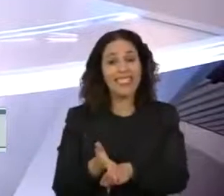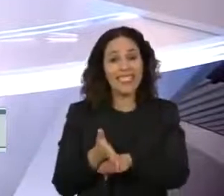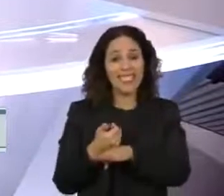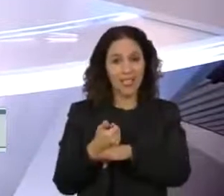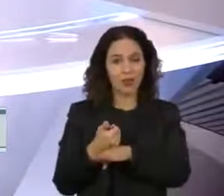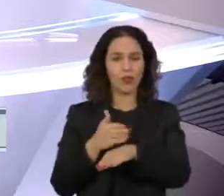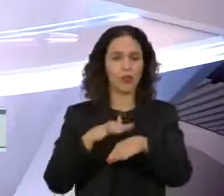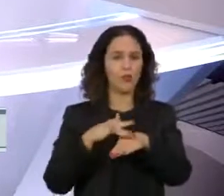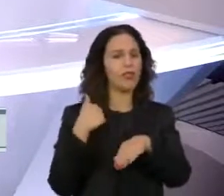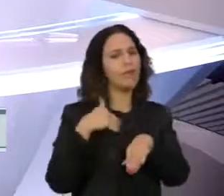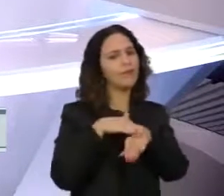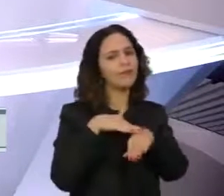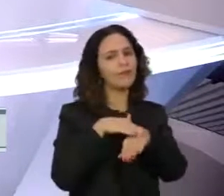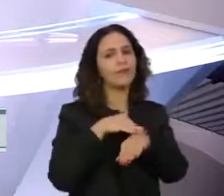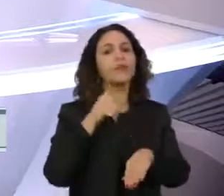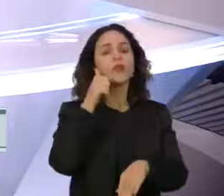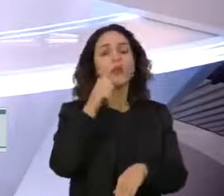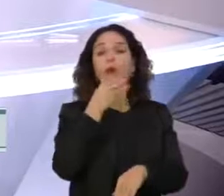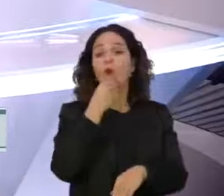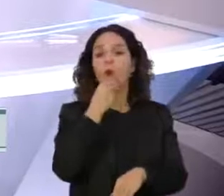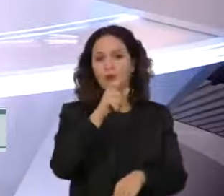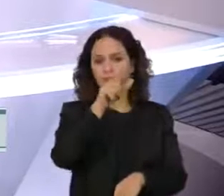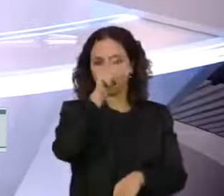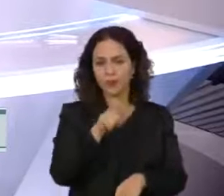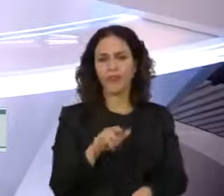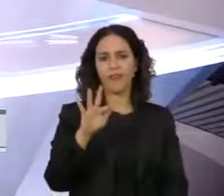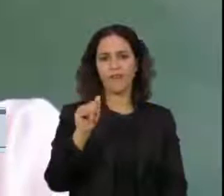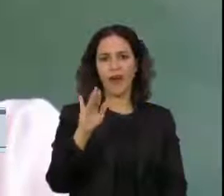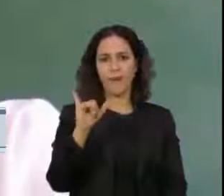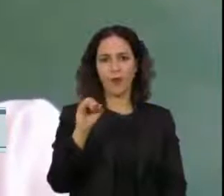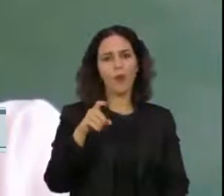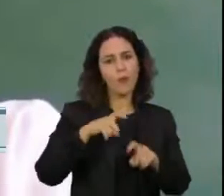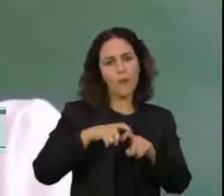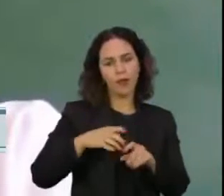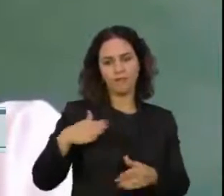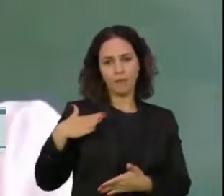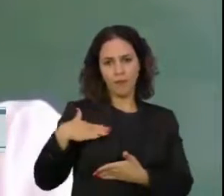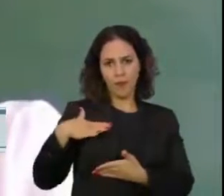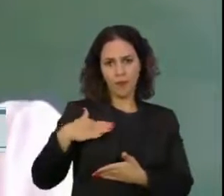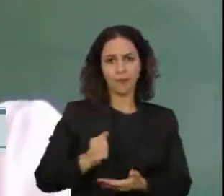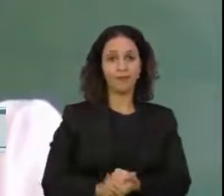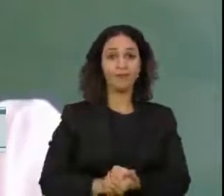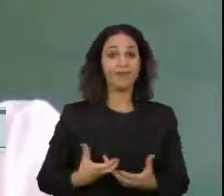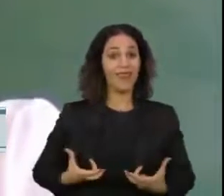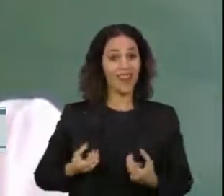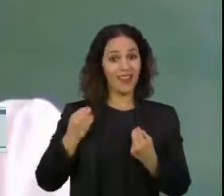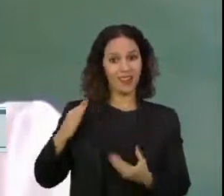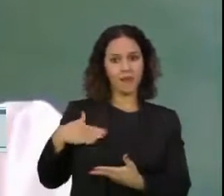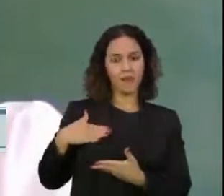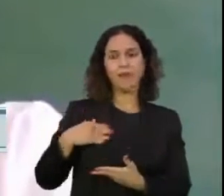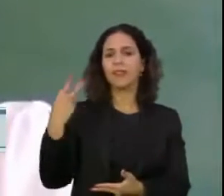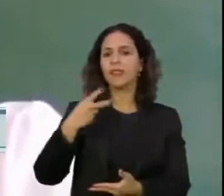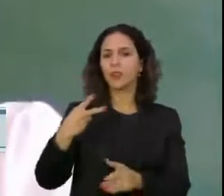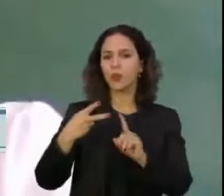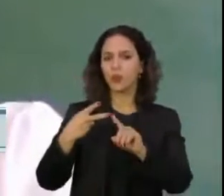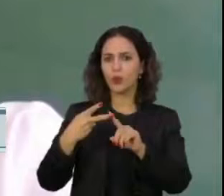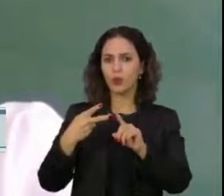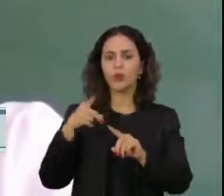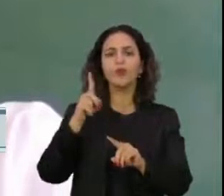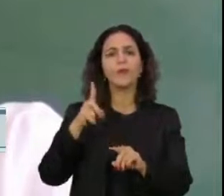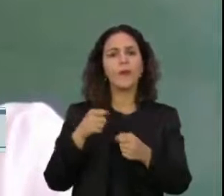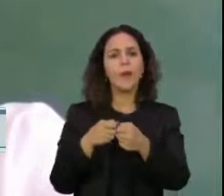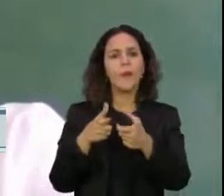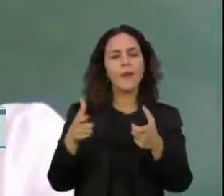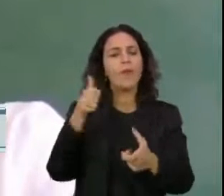doenças, eu conversei com o mastologista Fábio Bagnoli. O câncer de mama é o segundo tipo de câncer mais